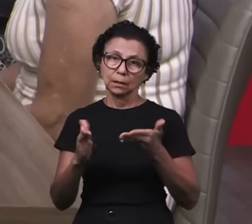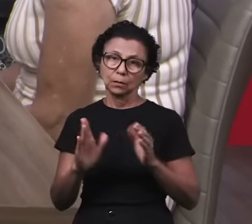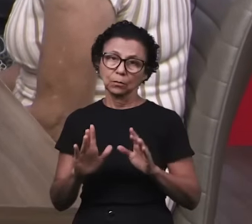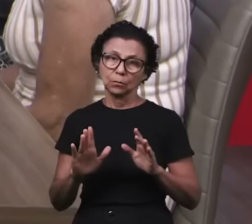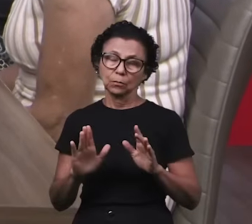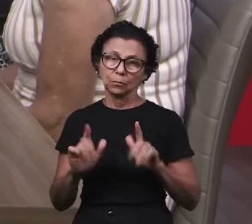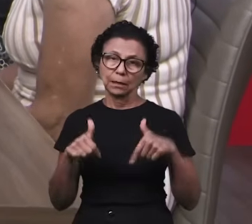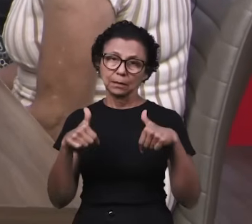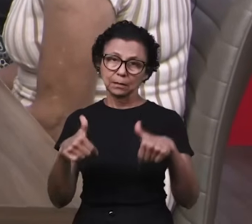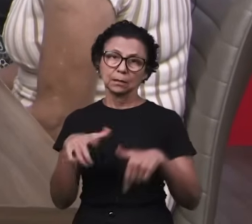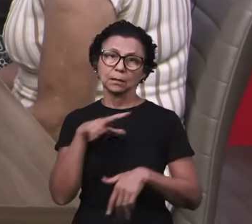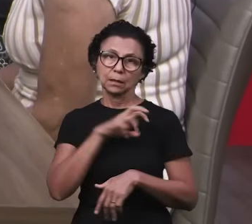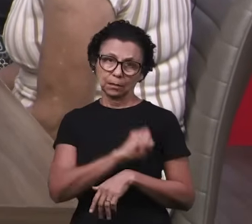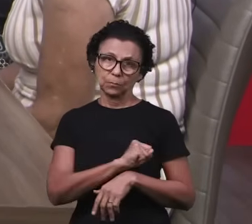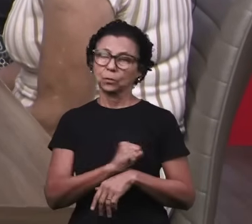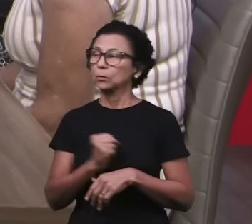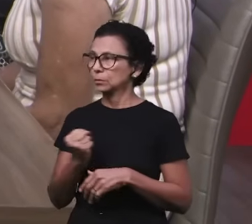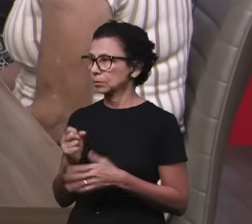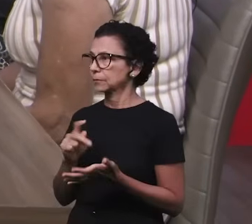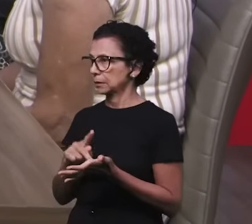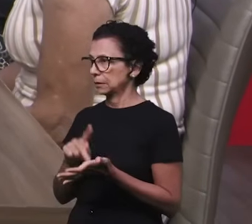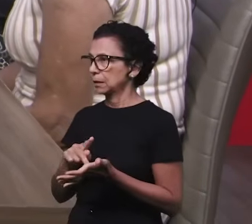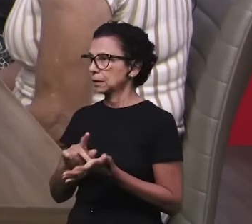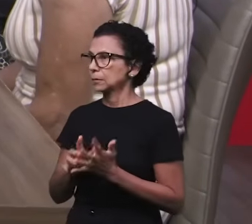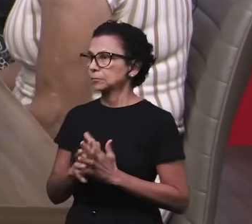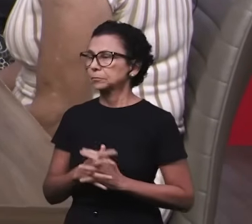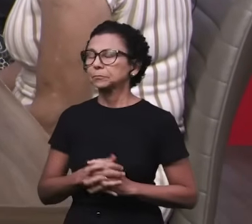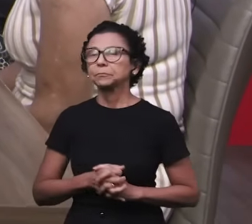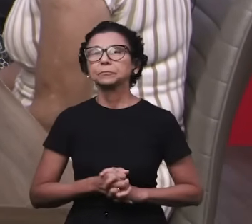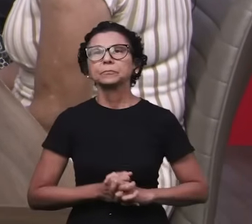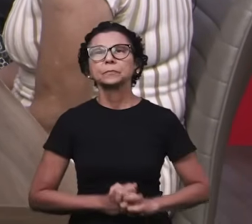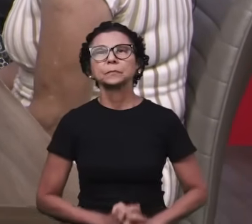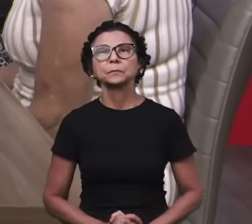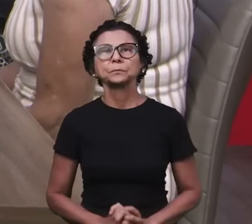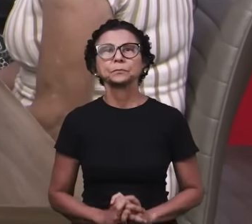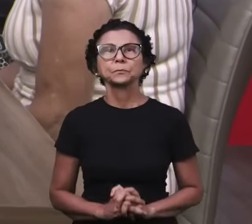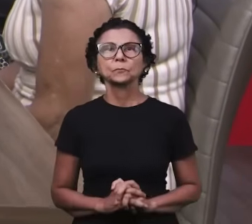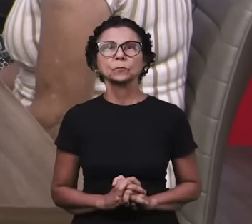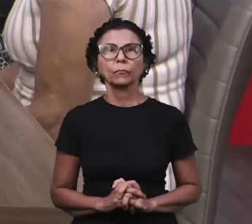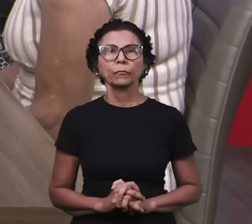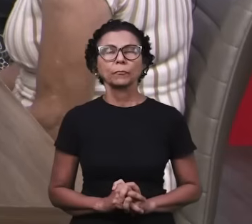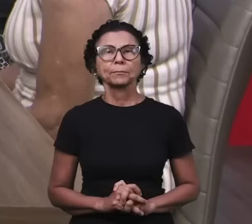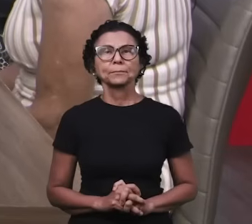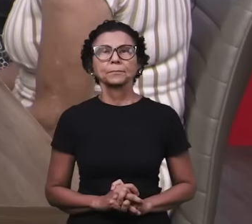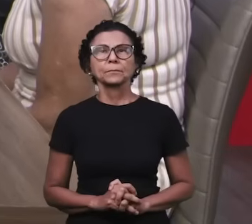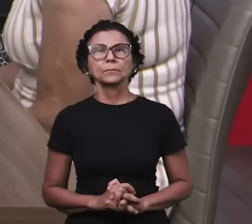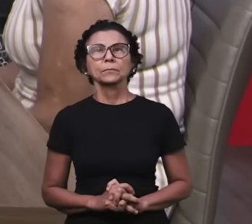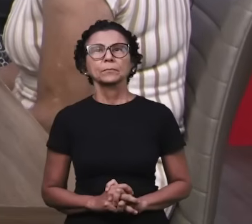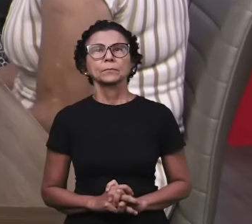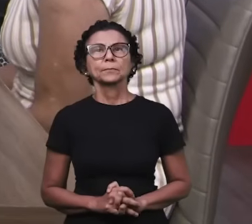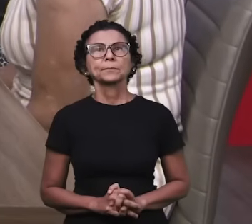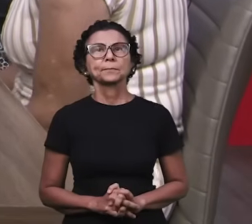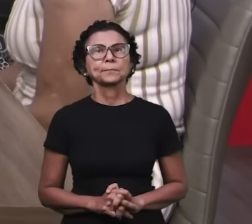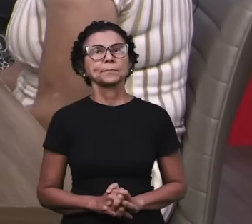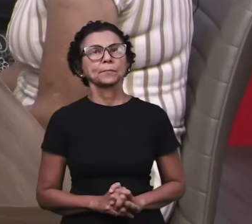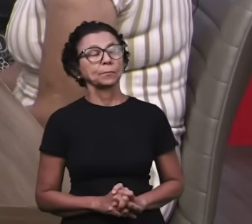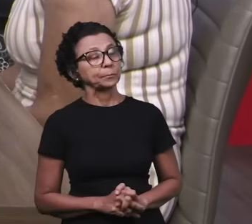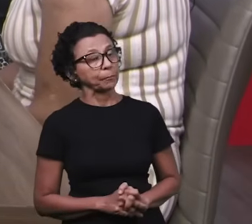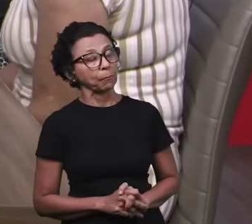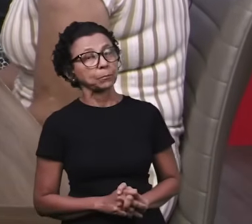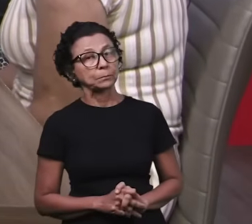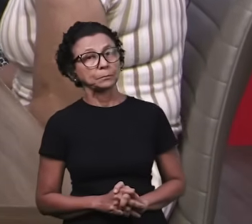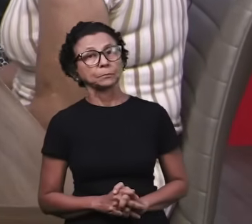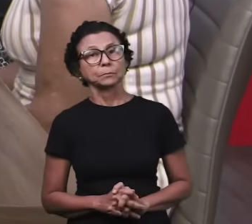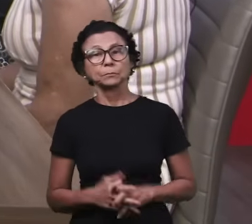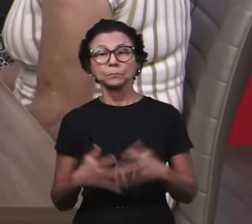isso? Onde a gente passa a vida aqui, né? É o lar. Então temos que cuidar